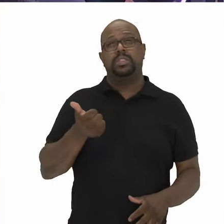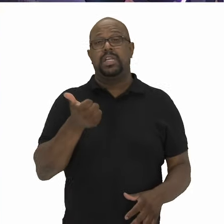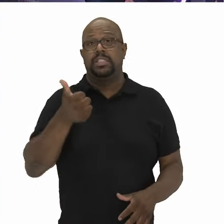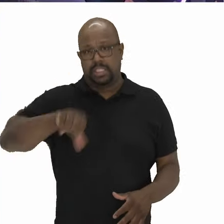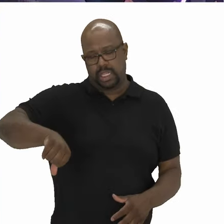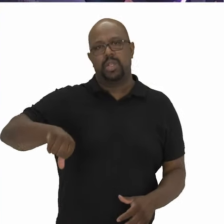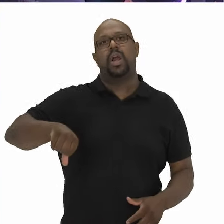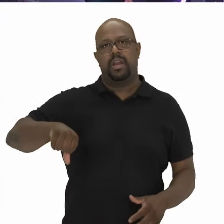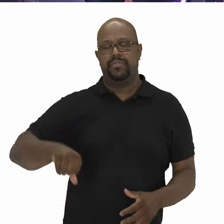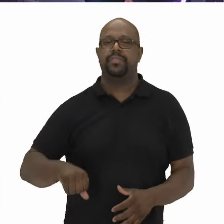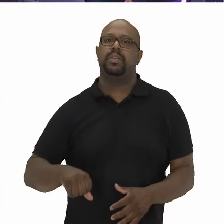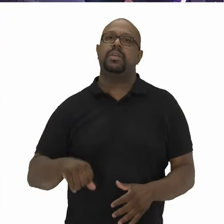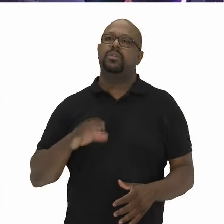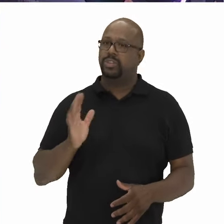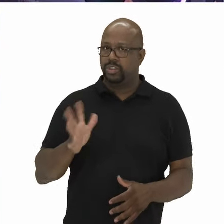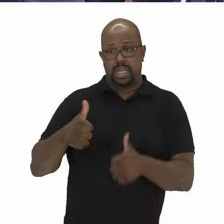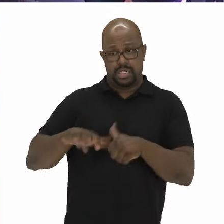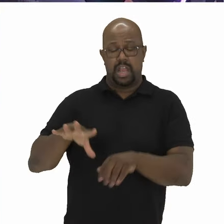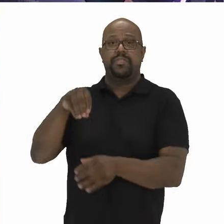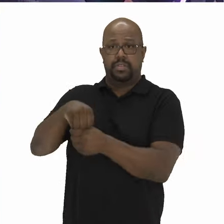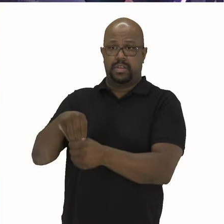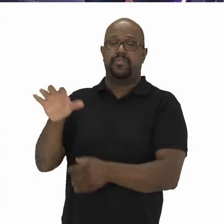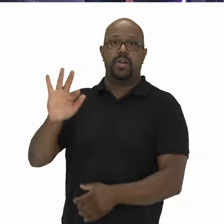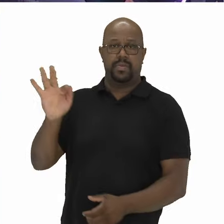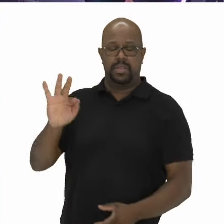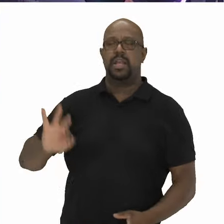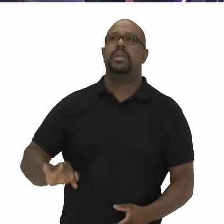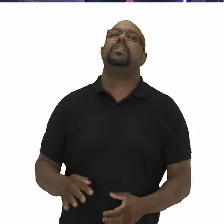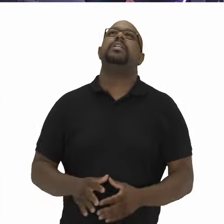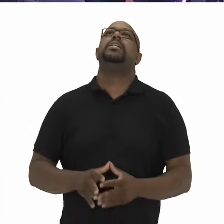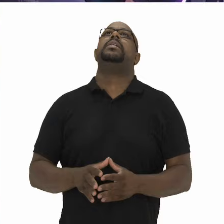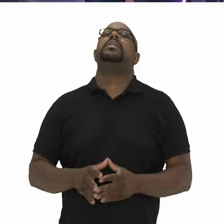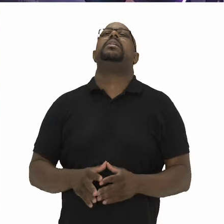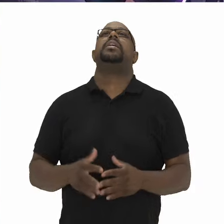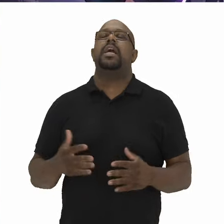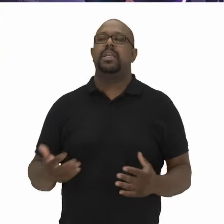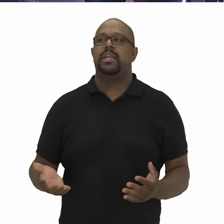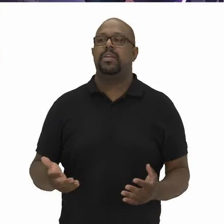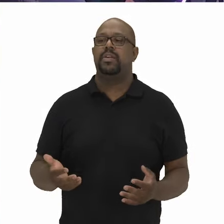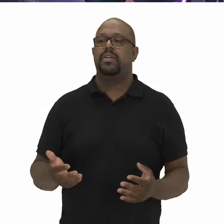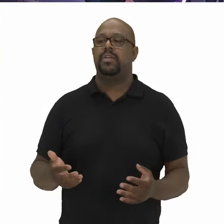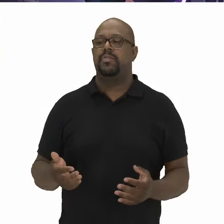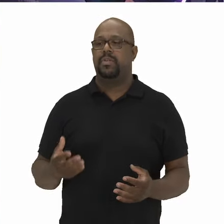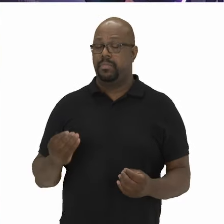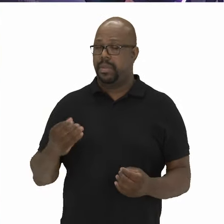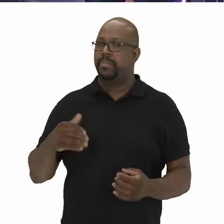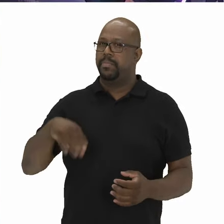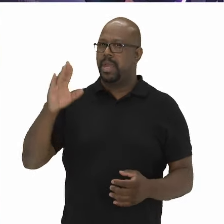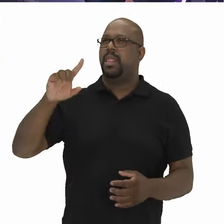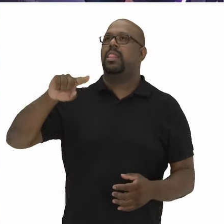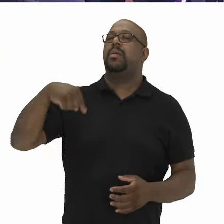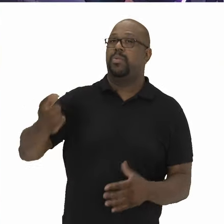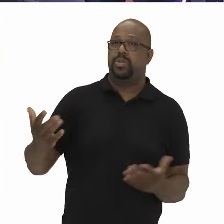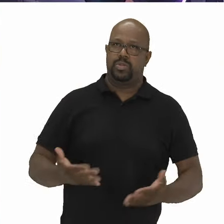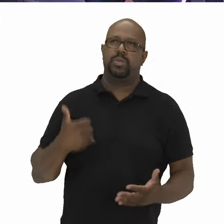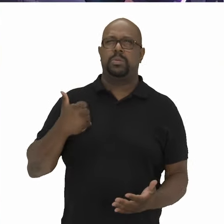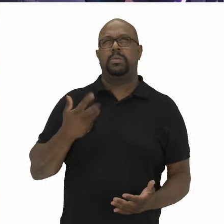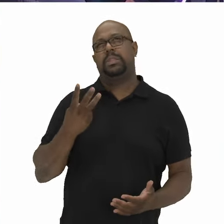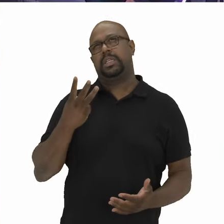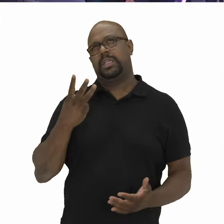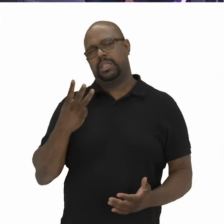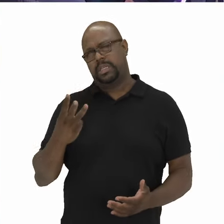quando eu tinha 19 anos e eu já tava na faculdade E aí foi bem mais depois